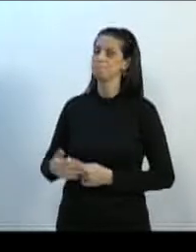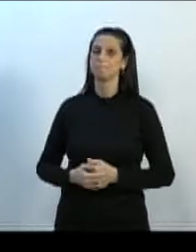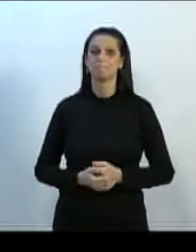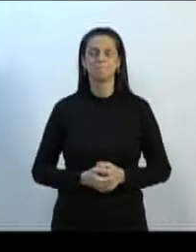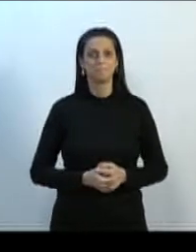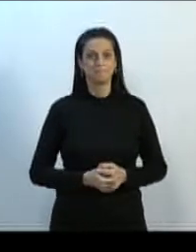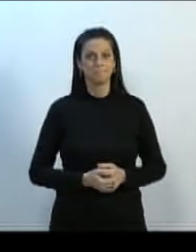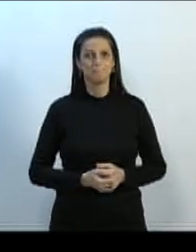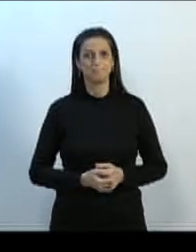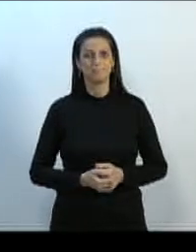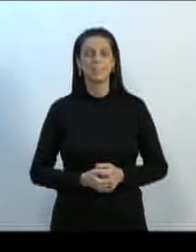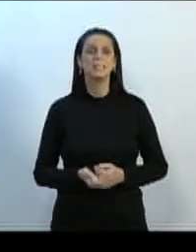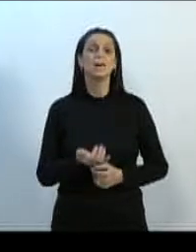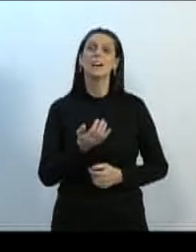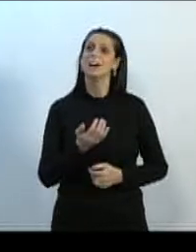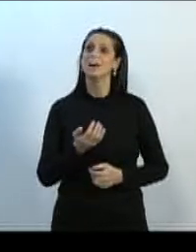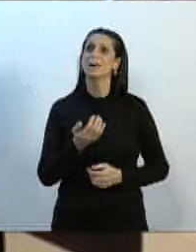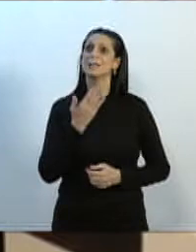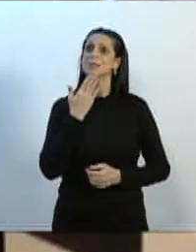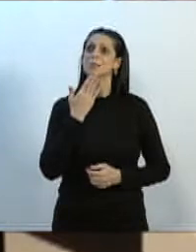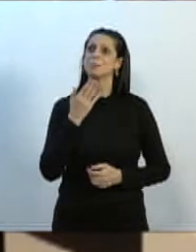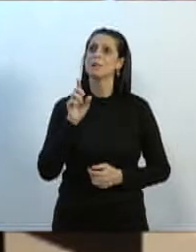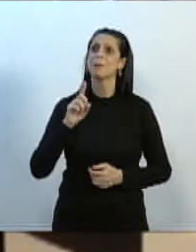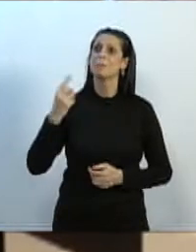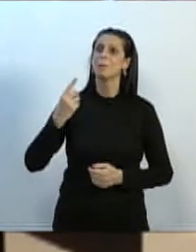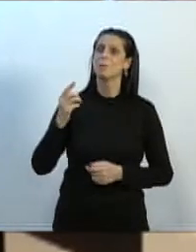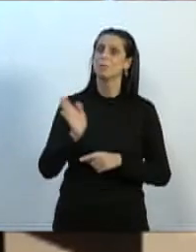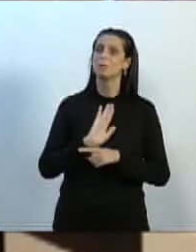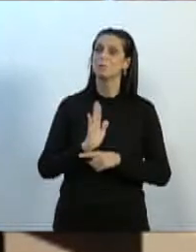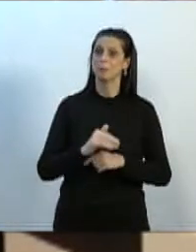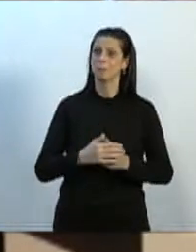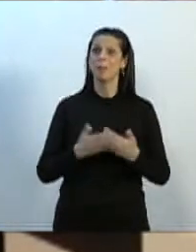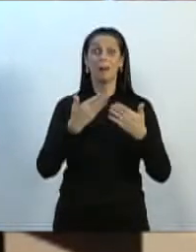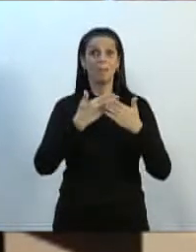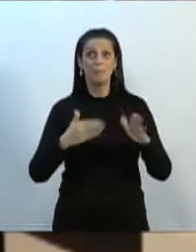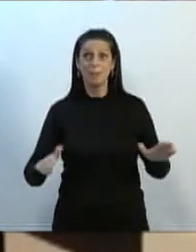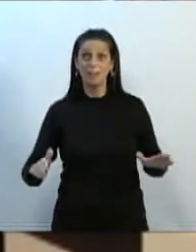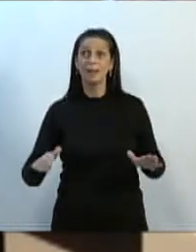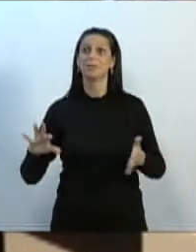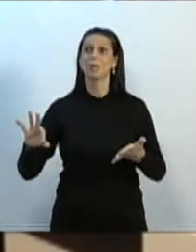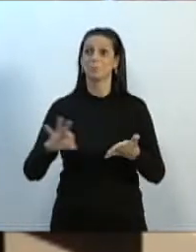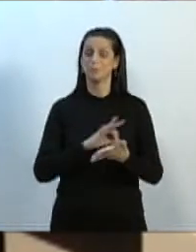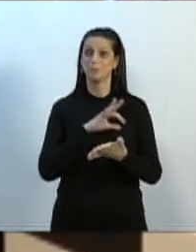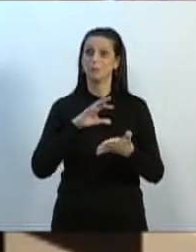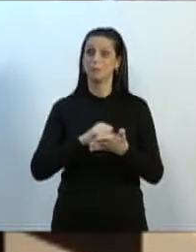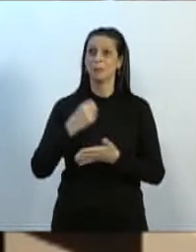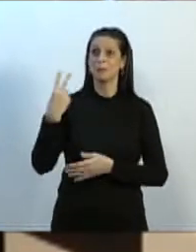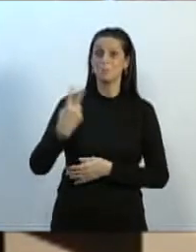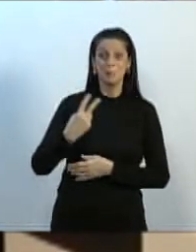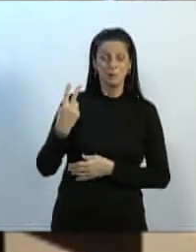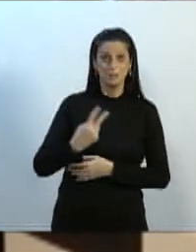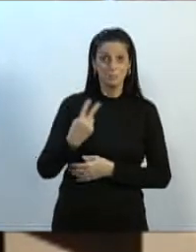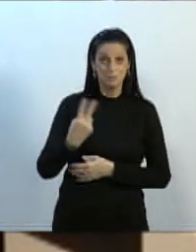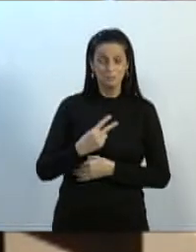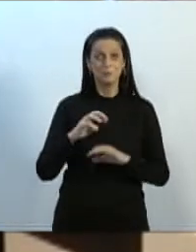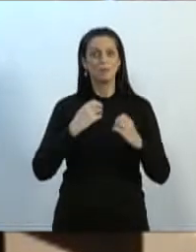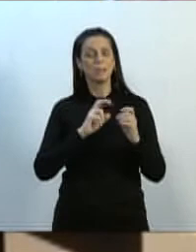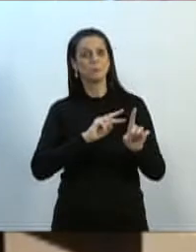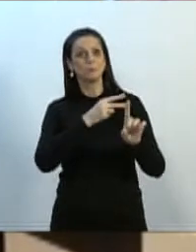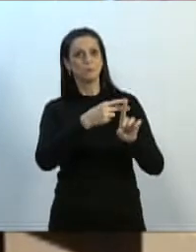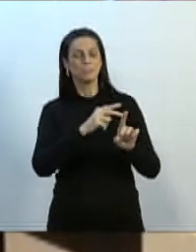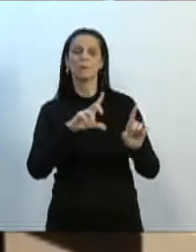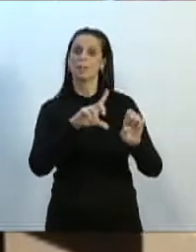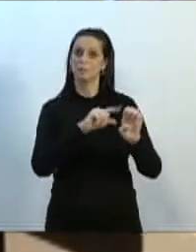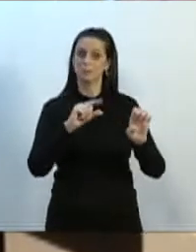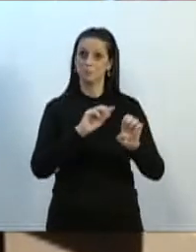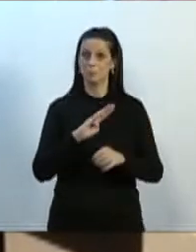Na realidade era o vídeo. Por favor, se puder botar o vídeo primeiro. Estão abertas as inscrições para a segunda-feira de inovação e empreendedorismo de Blumenau. É uma